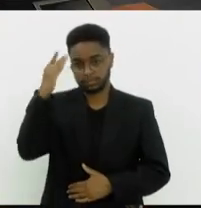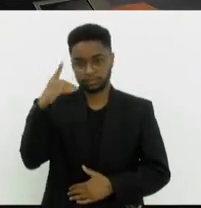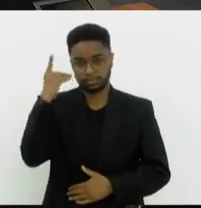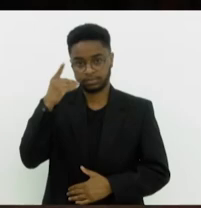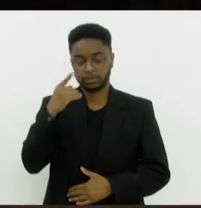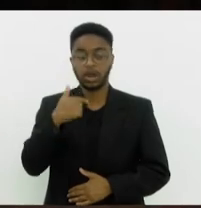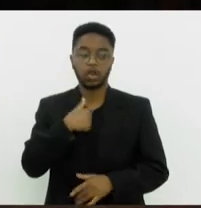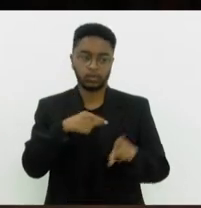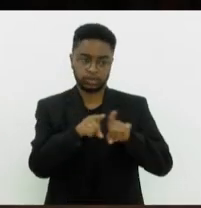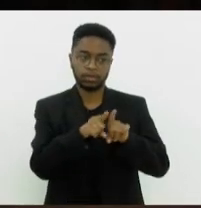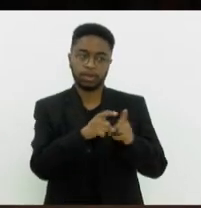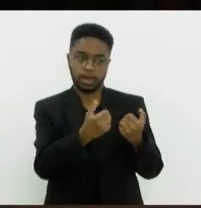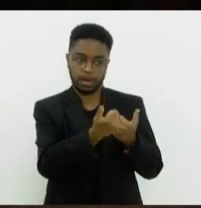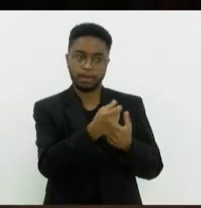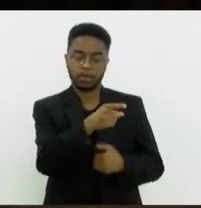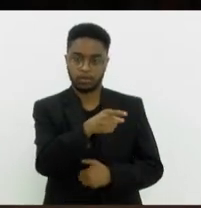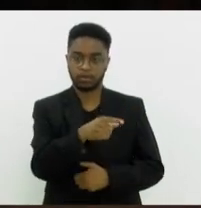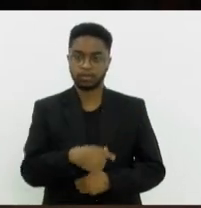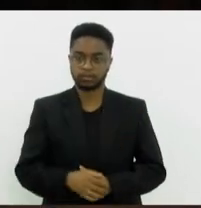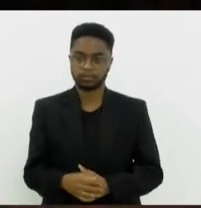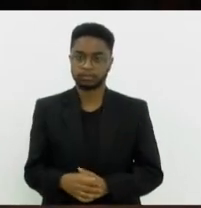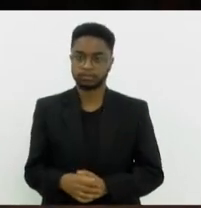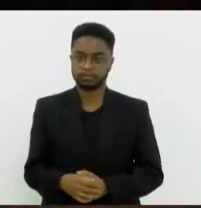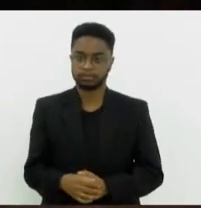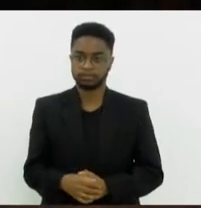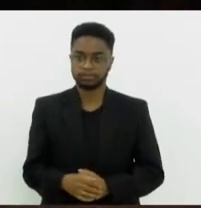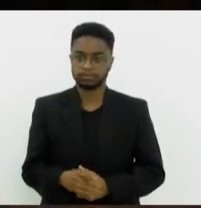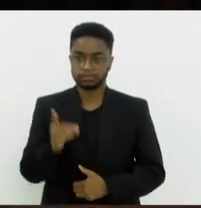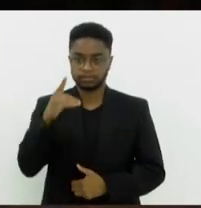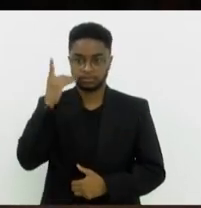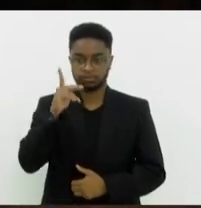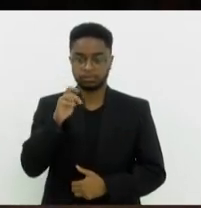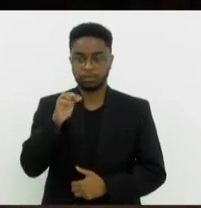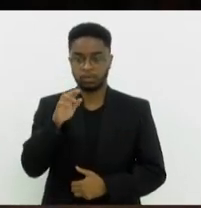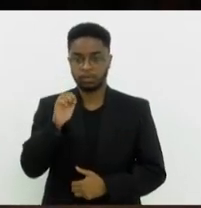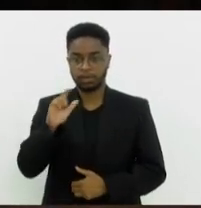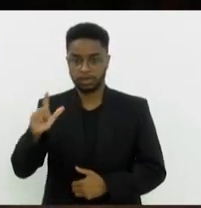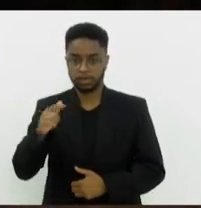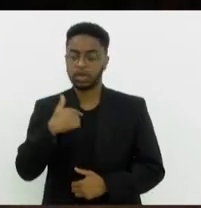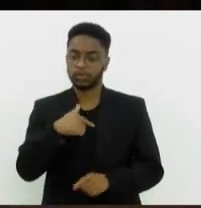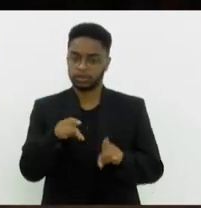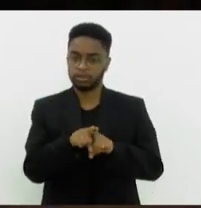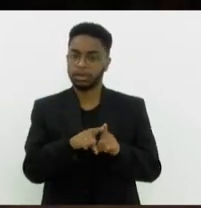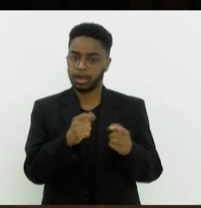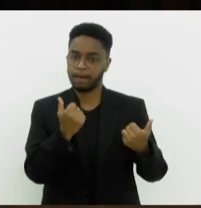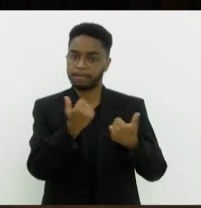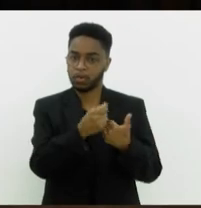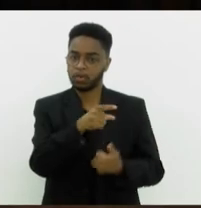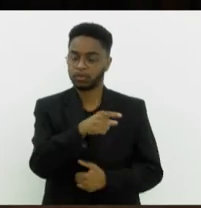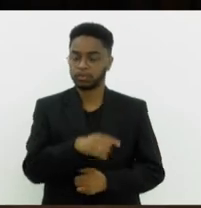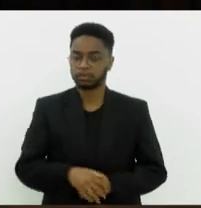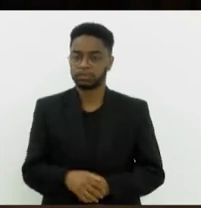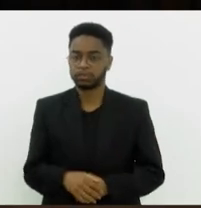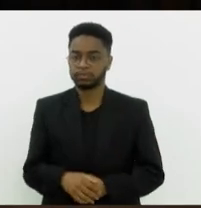Conta com o meu também, tá? Deputado Pobel, conta com o meu voto também. Gostaria de